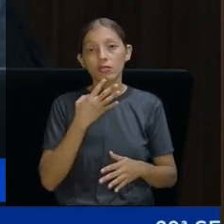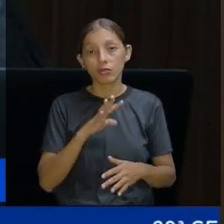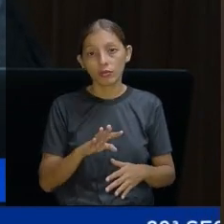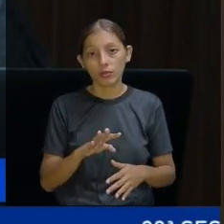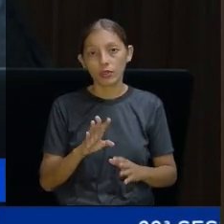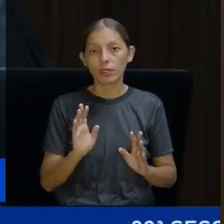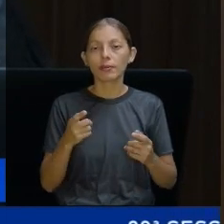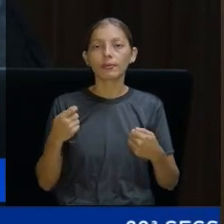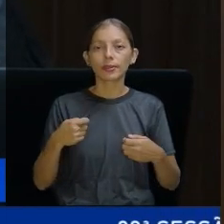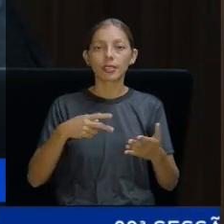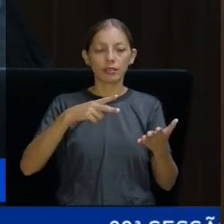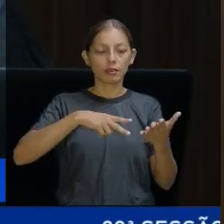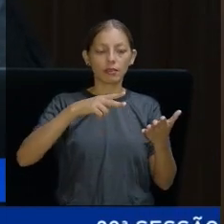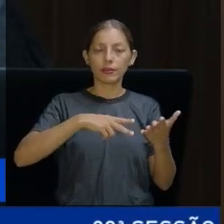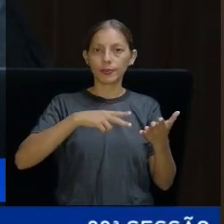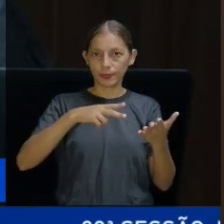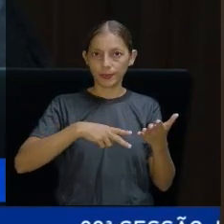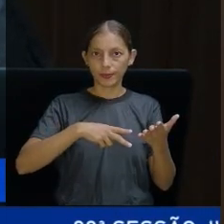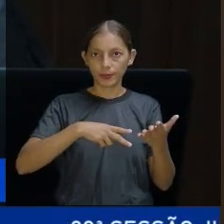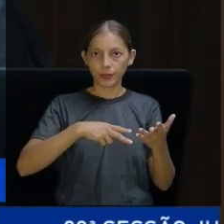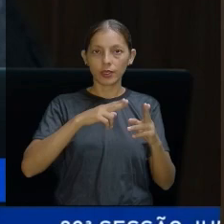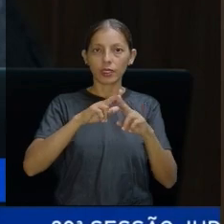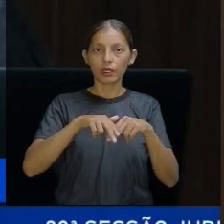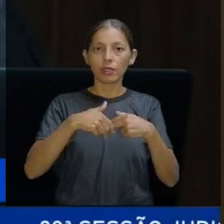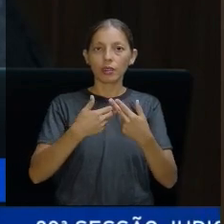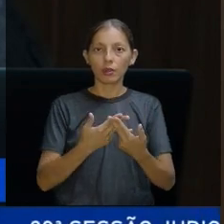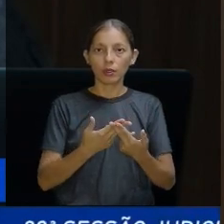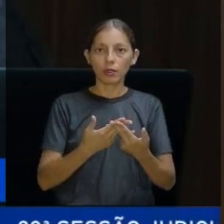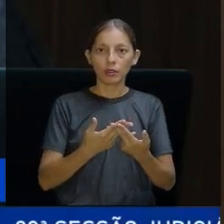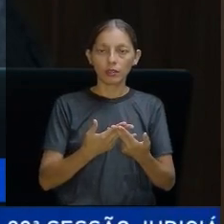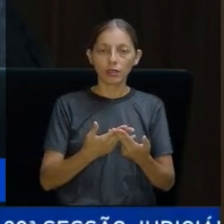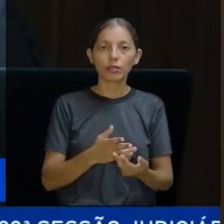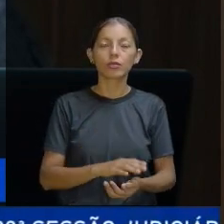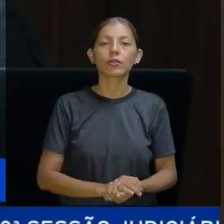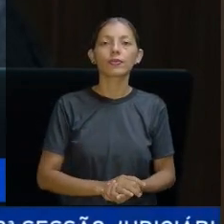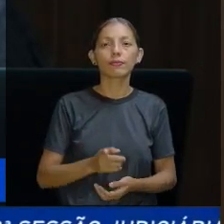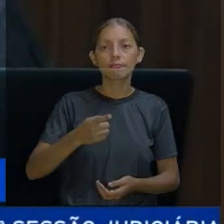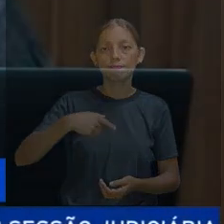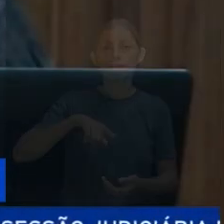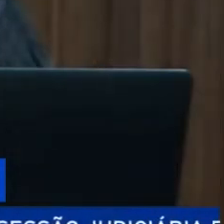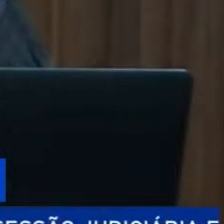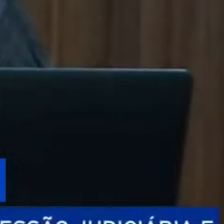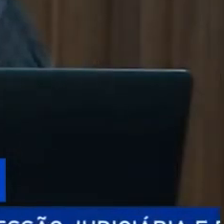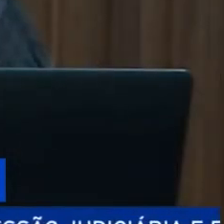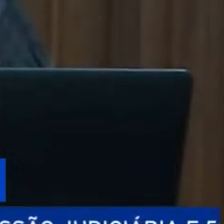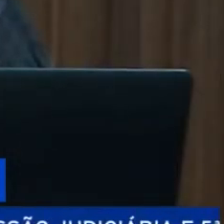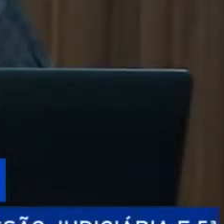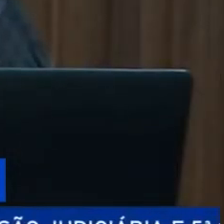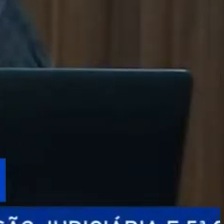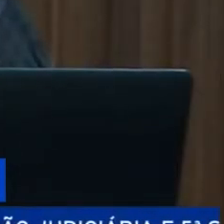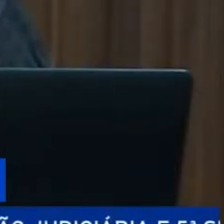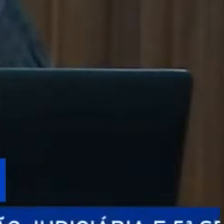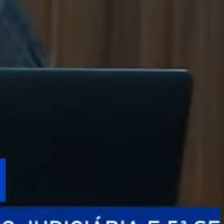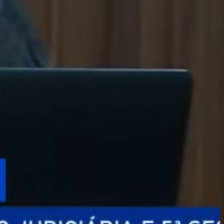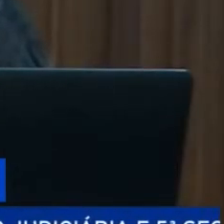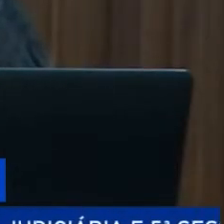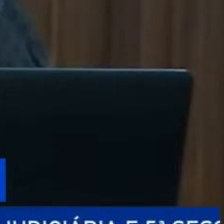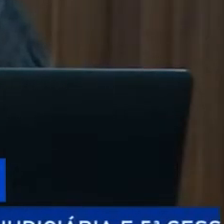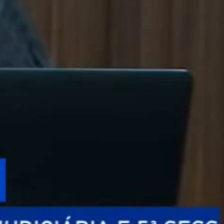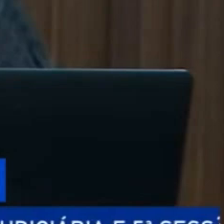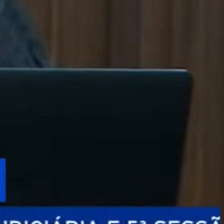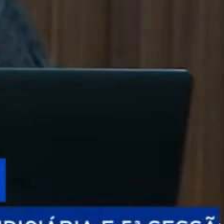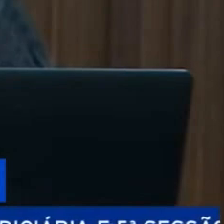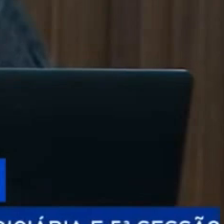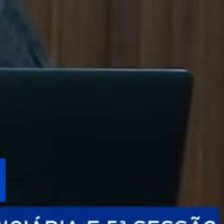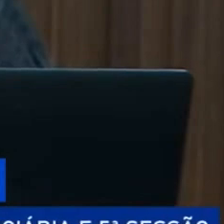dizendo. Então, senhor presidente, a leitura que eu estou fazendo é exatamente essa, que no âmbito da